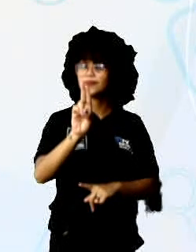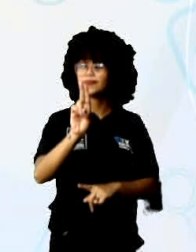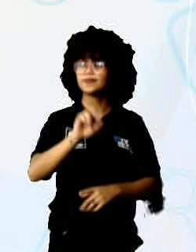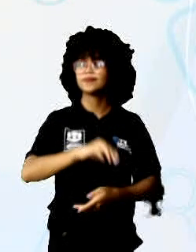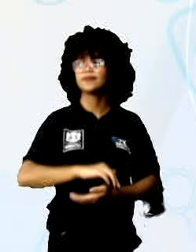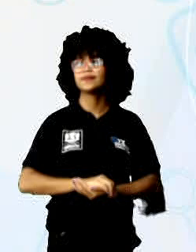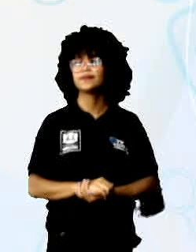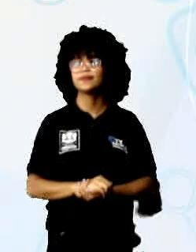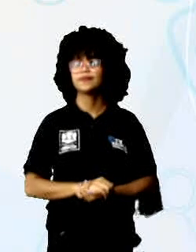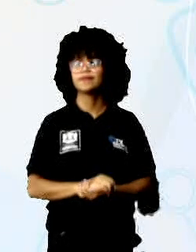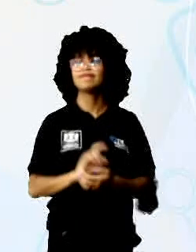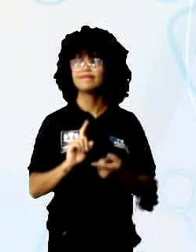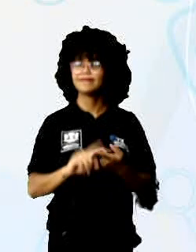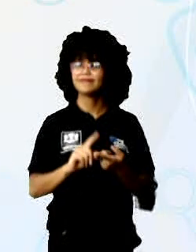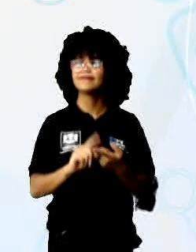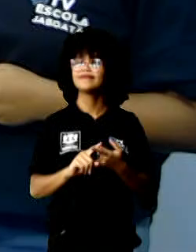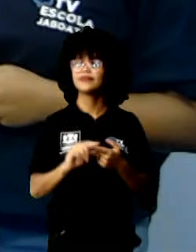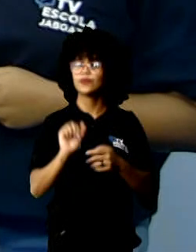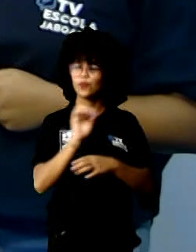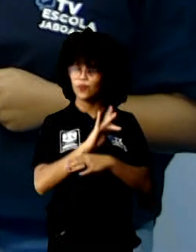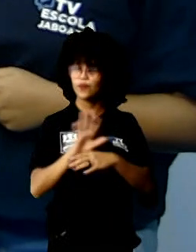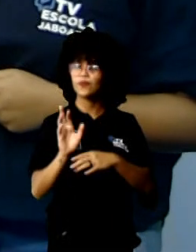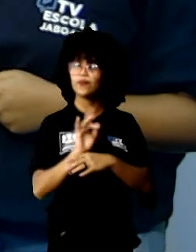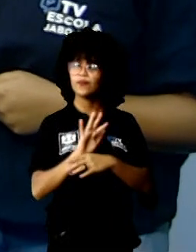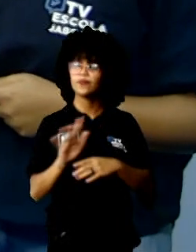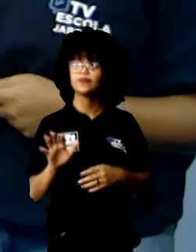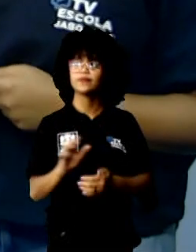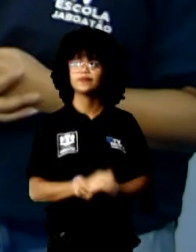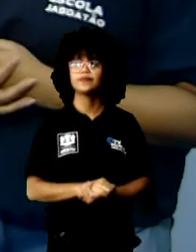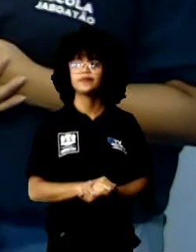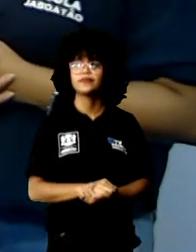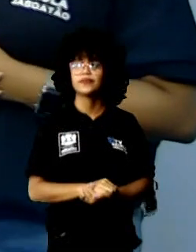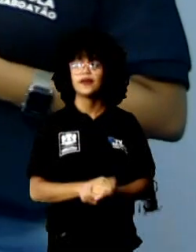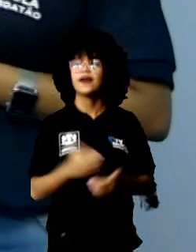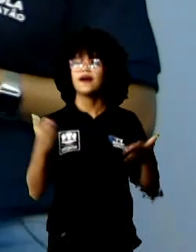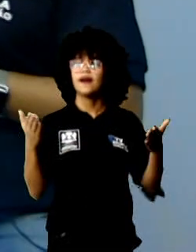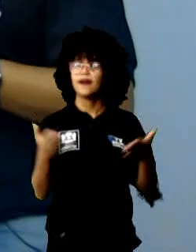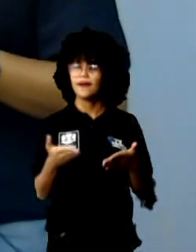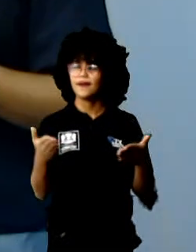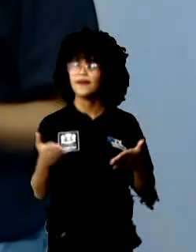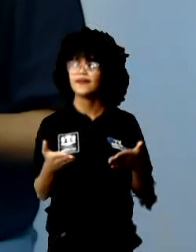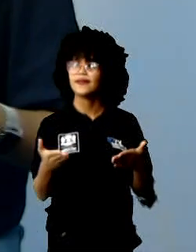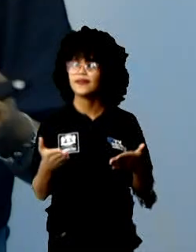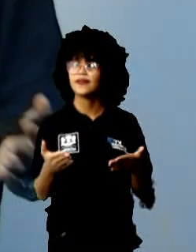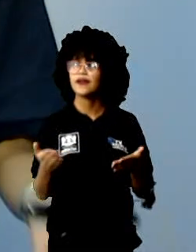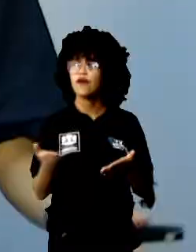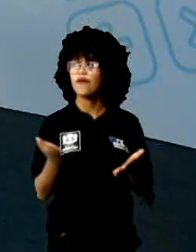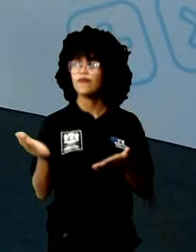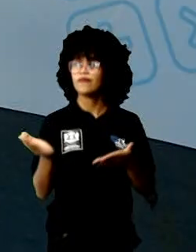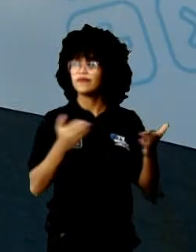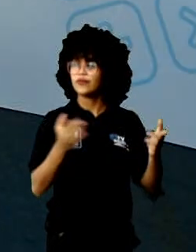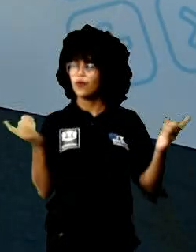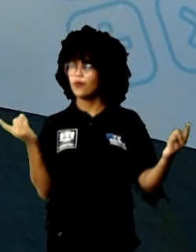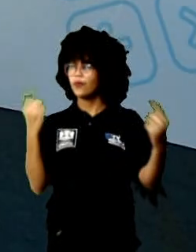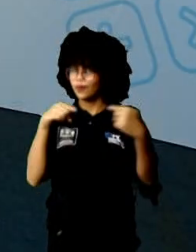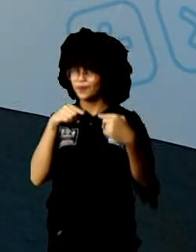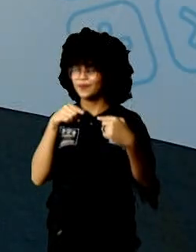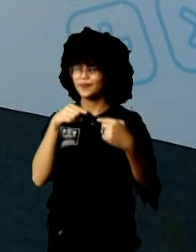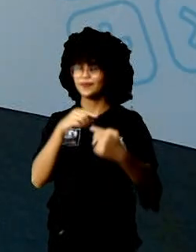um também faz parte do alfabeto agora vamos para o nosso